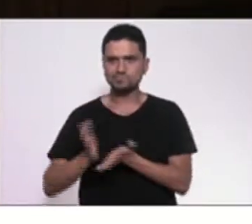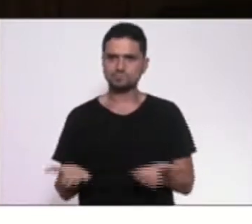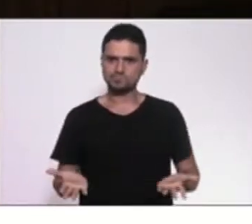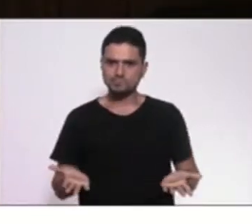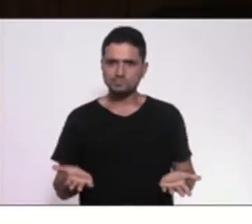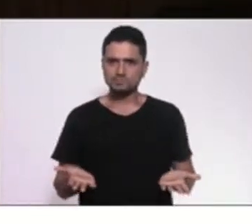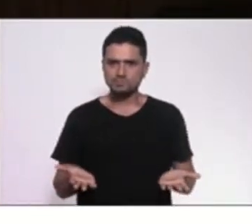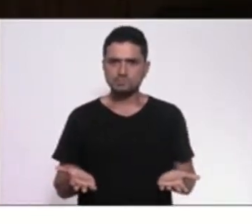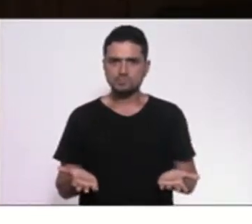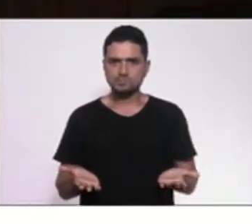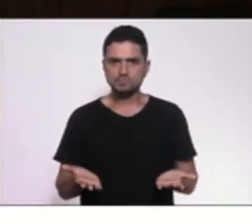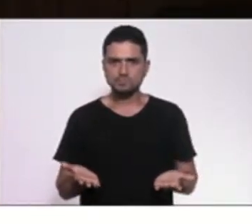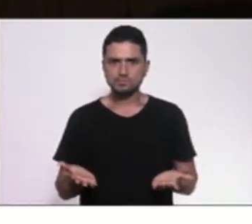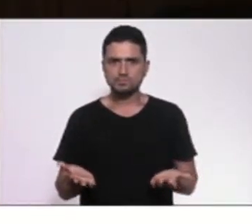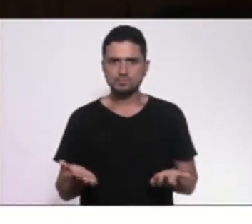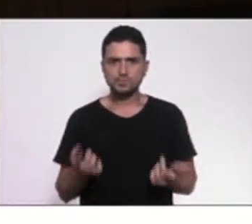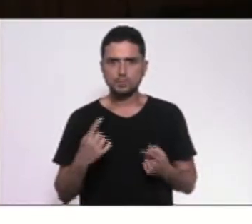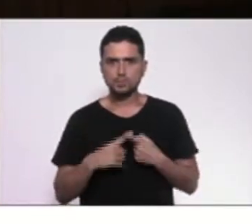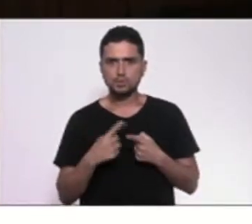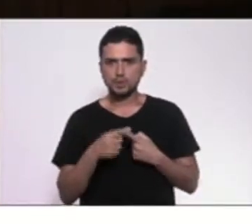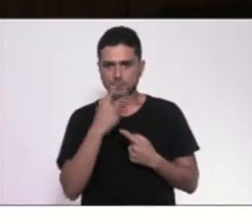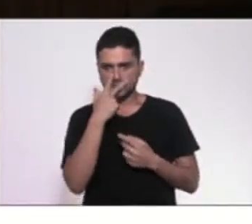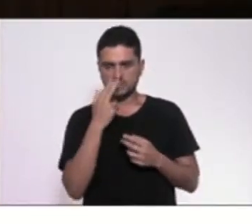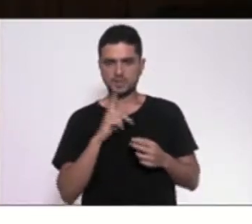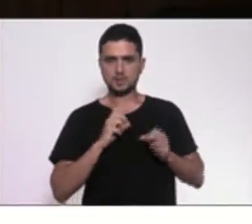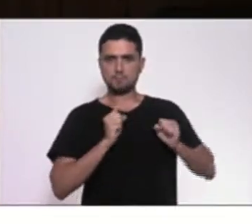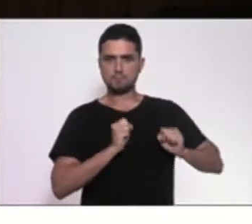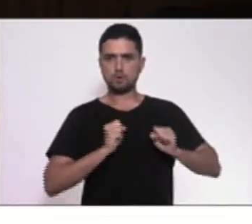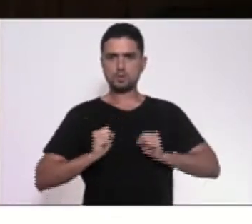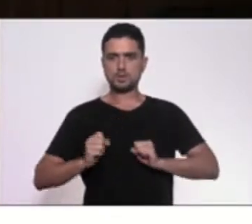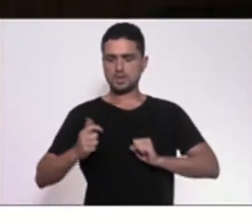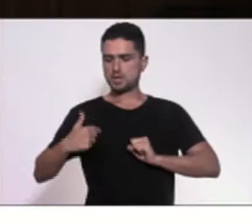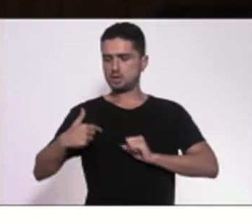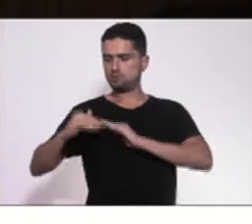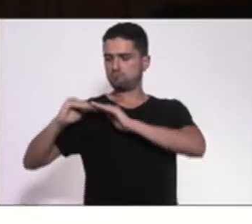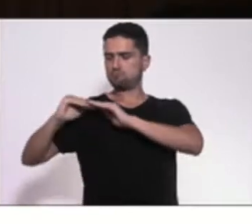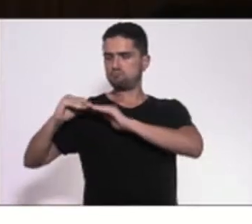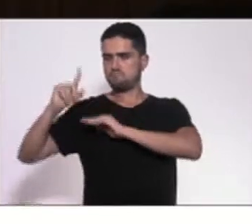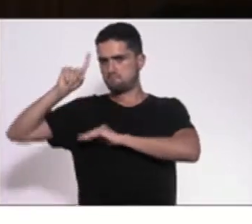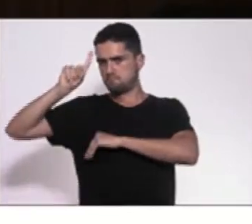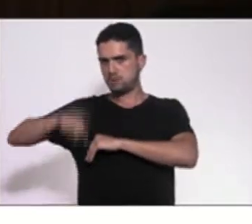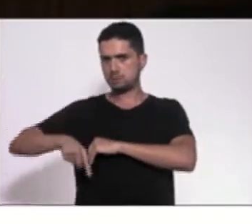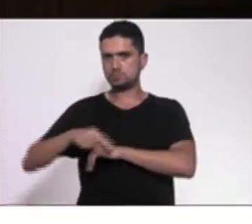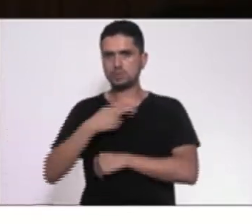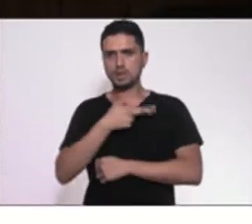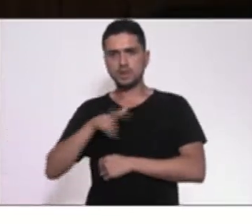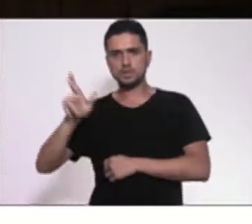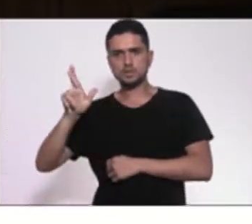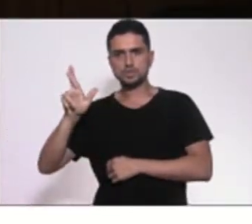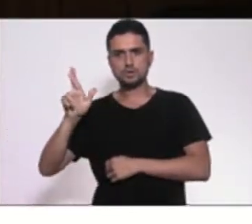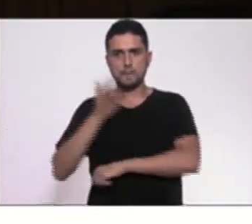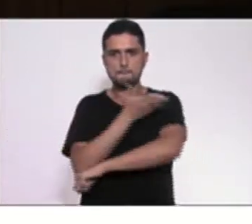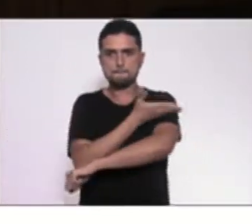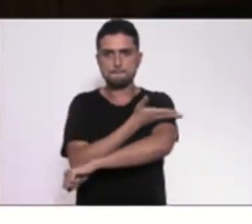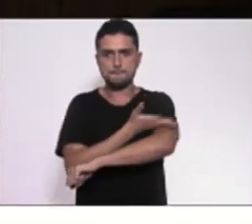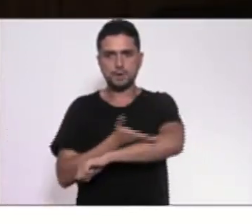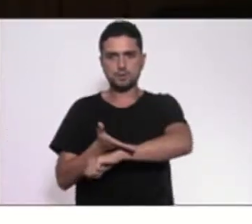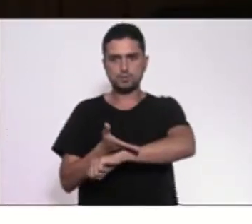dessa relação de poder, de submissão, que os